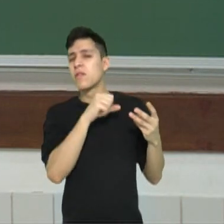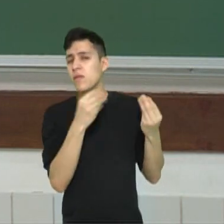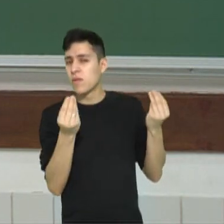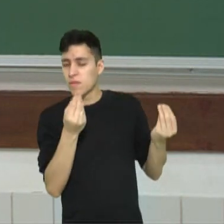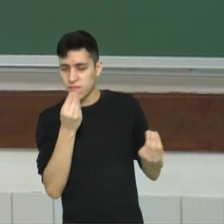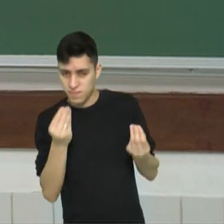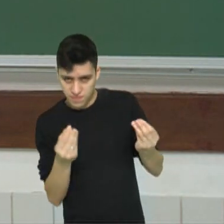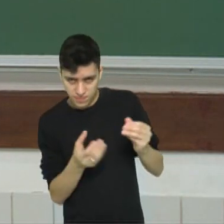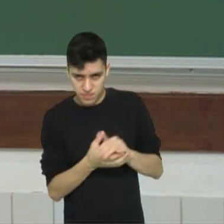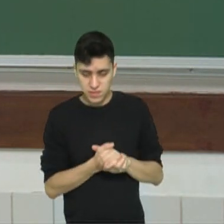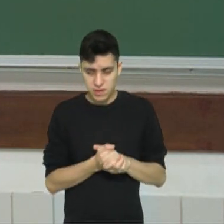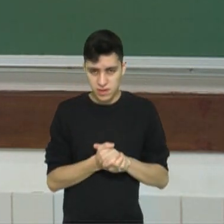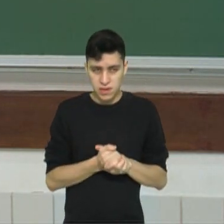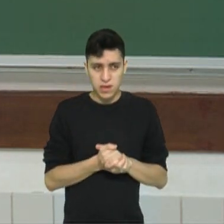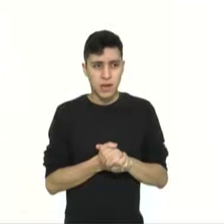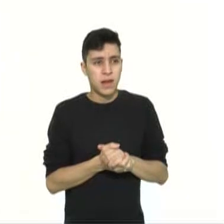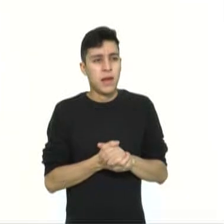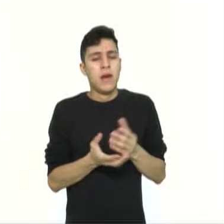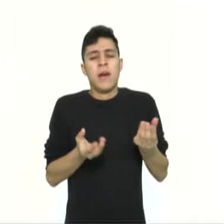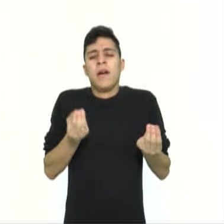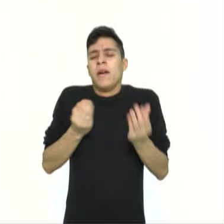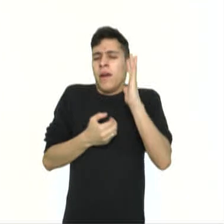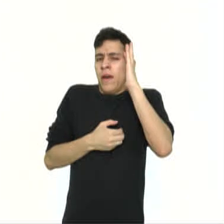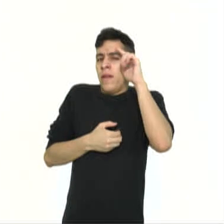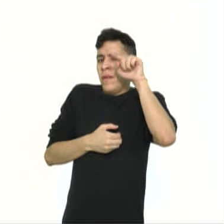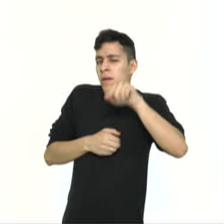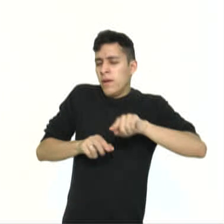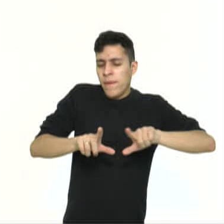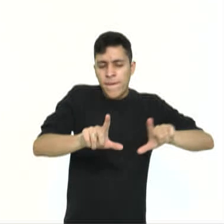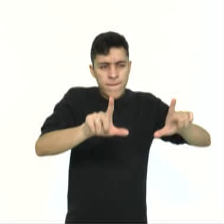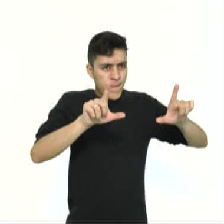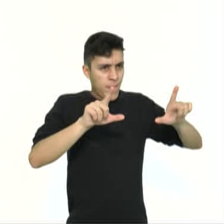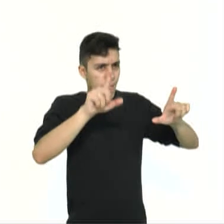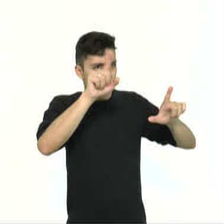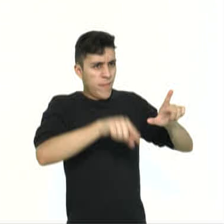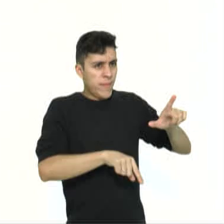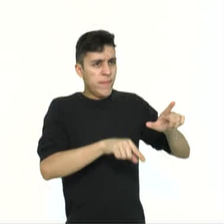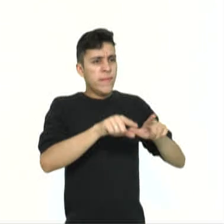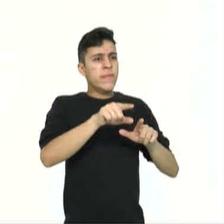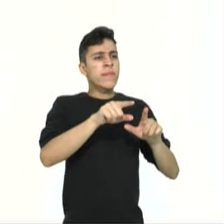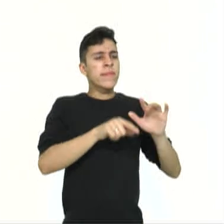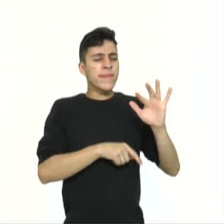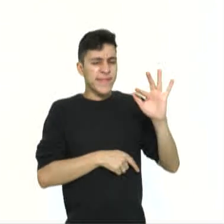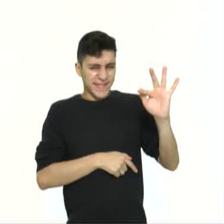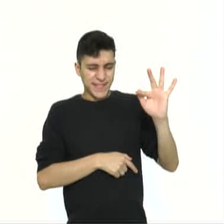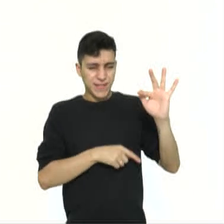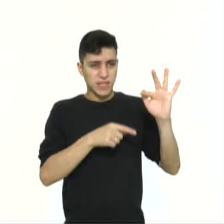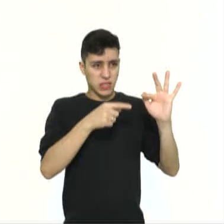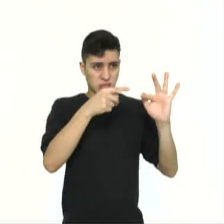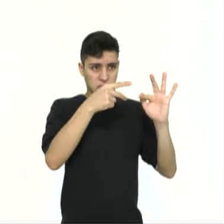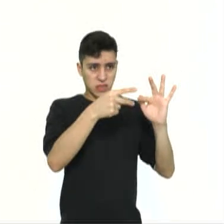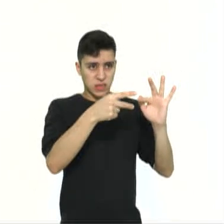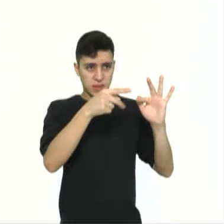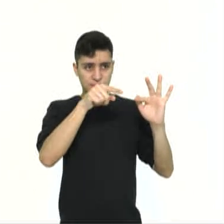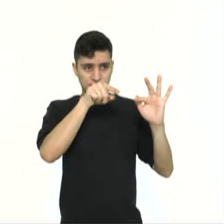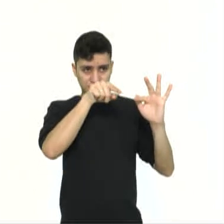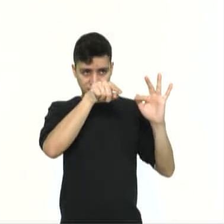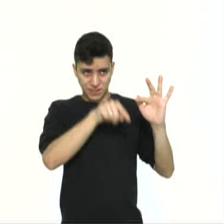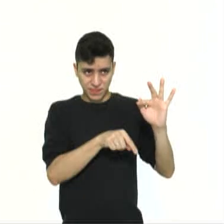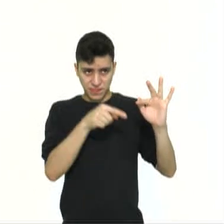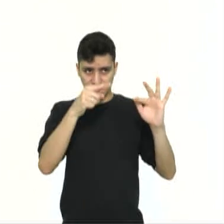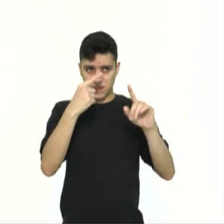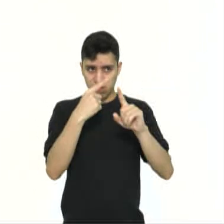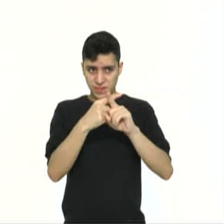desenvolvimento. Então assim, ó, avançando na ideia da resolução, olha o que temos, a equação. A frequência depende do harmônico vezes